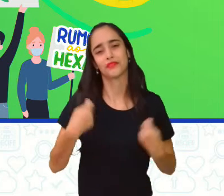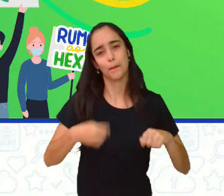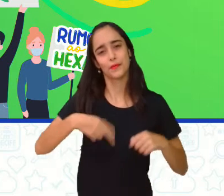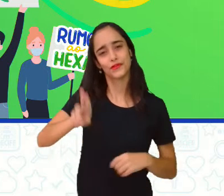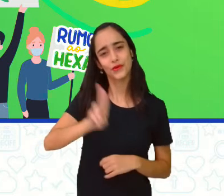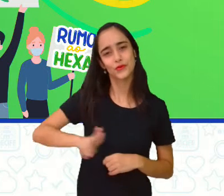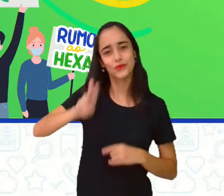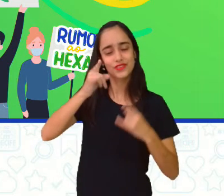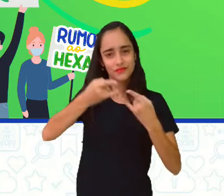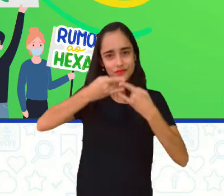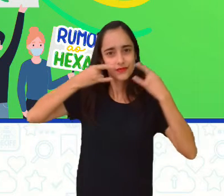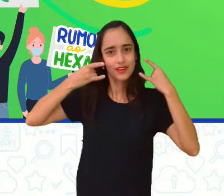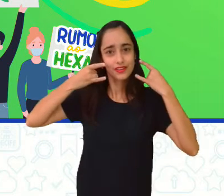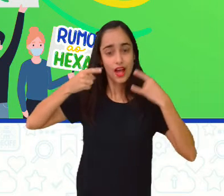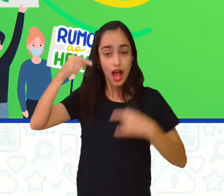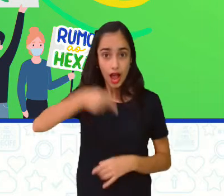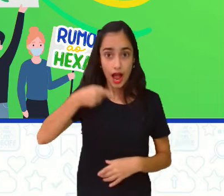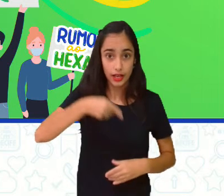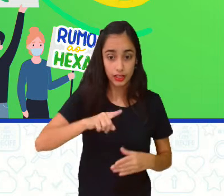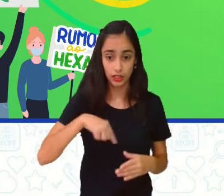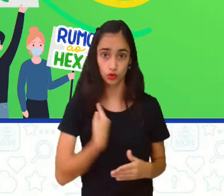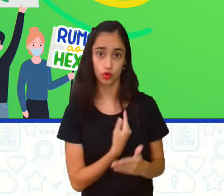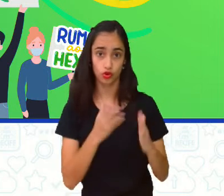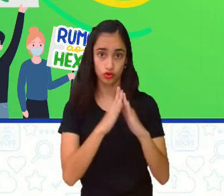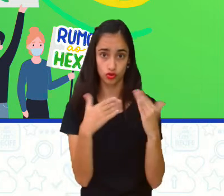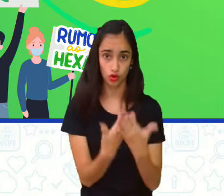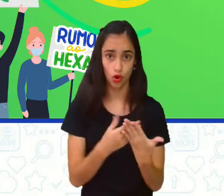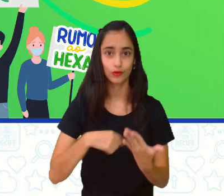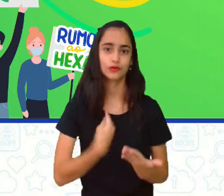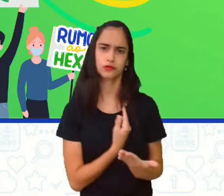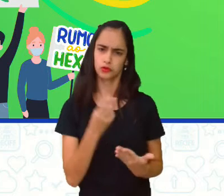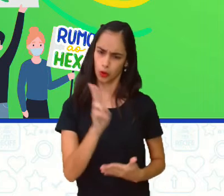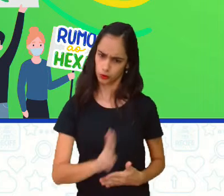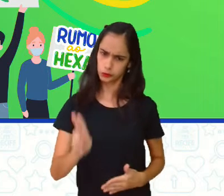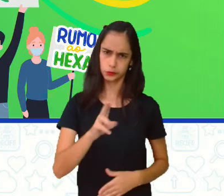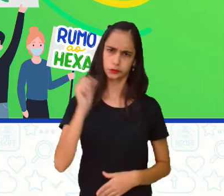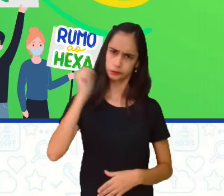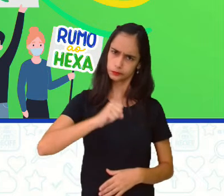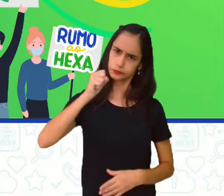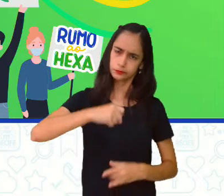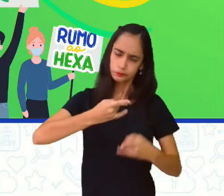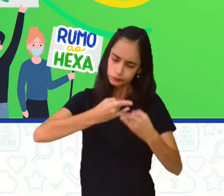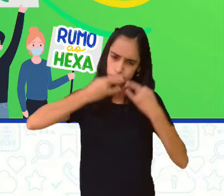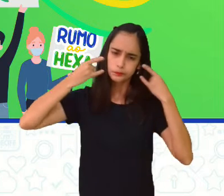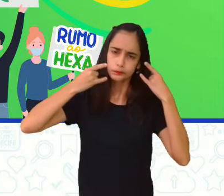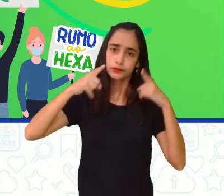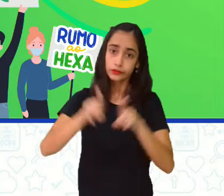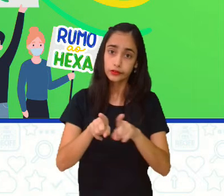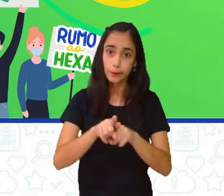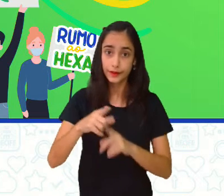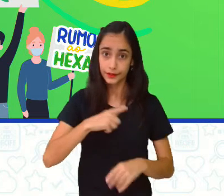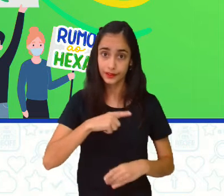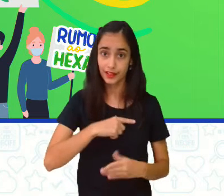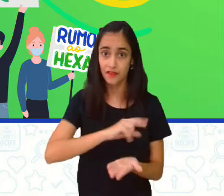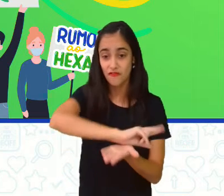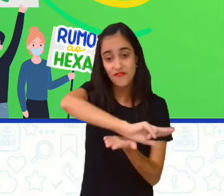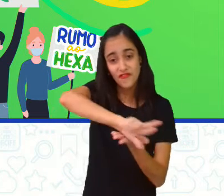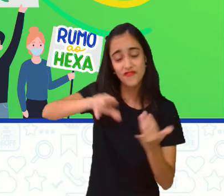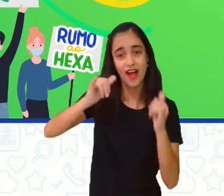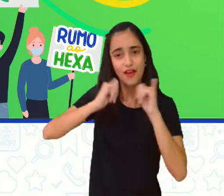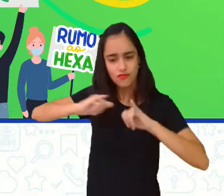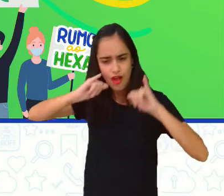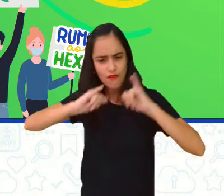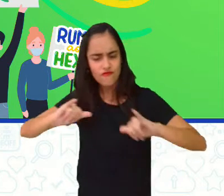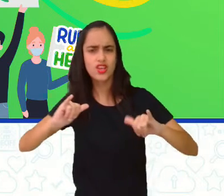na nossa escola usando máscara já. E já existem vários avisos falando a respeito da questão da máscara, né?